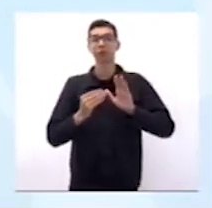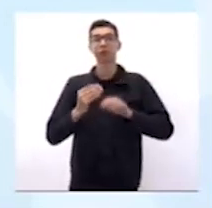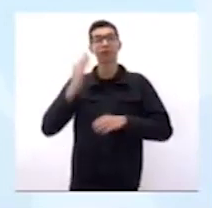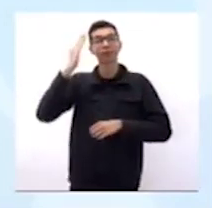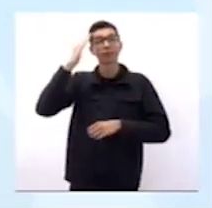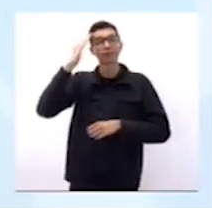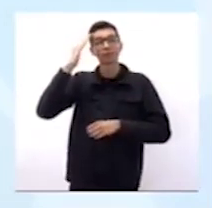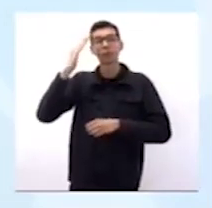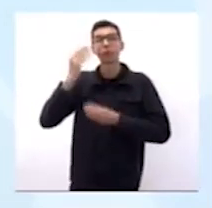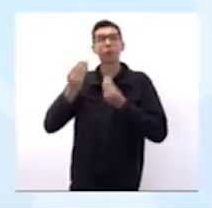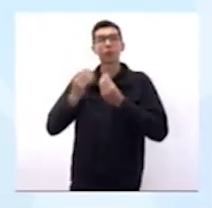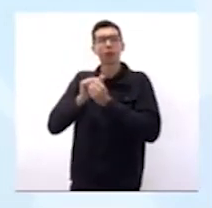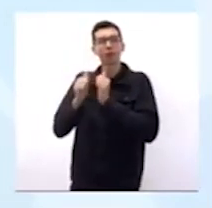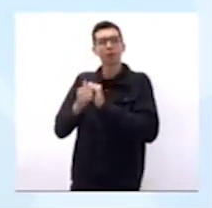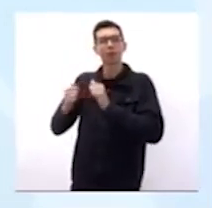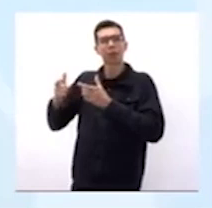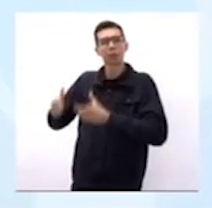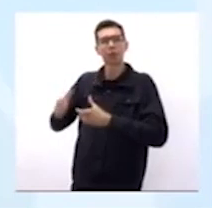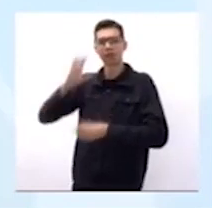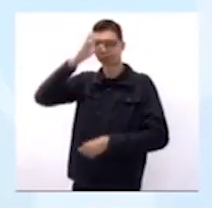1 minuto.